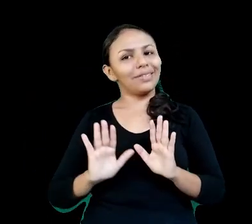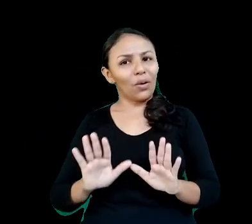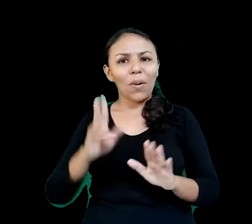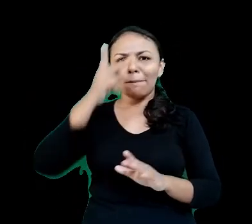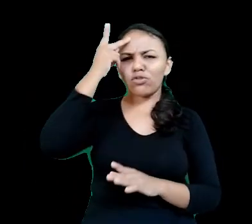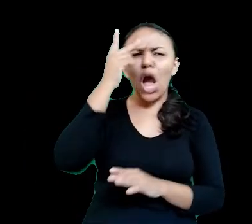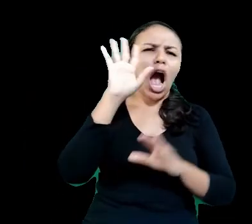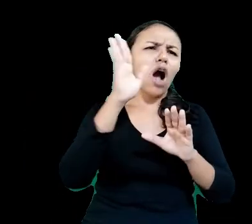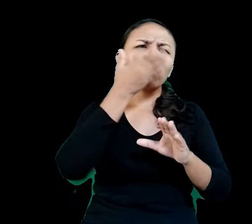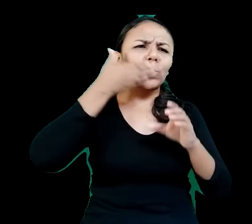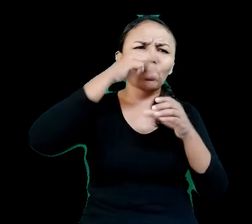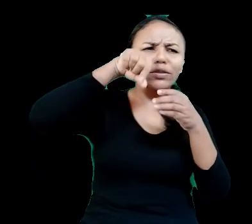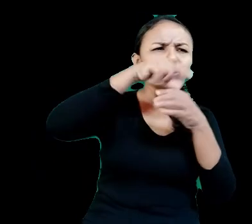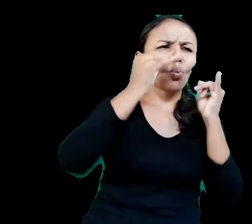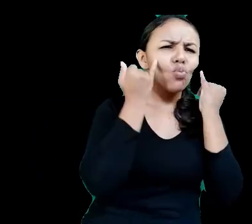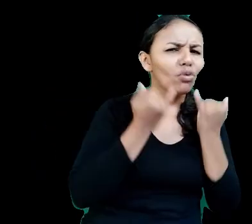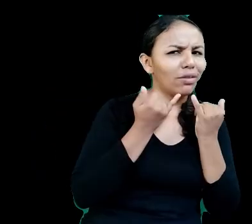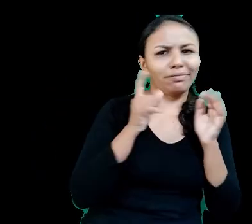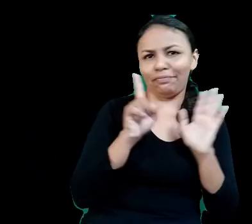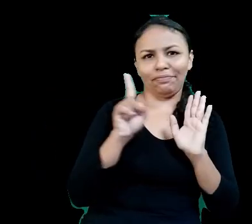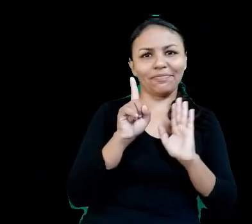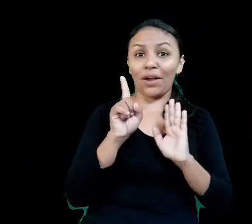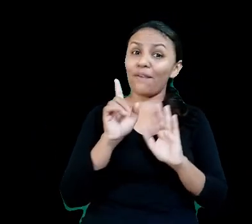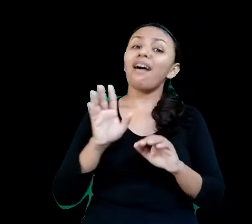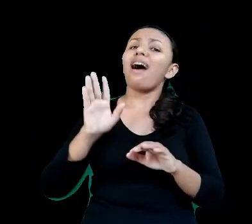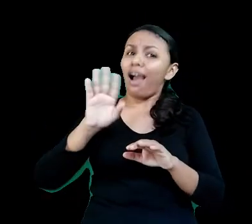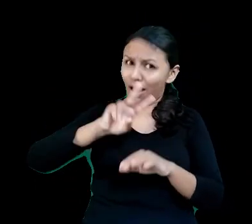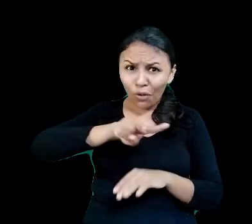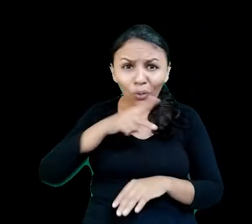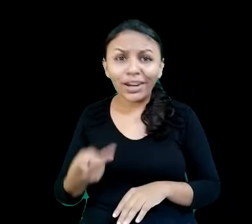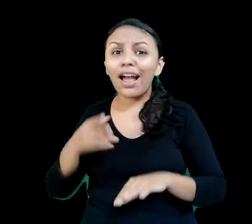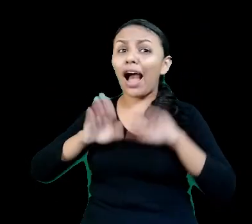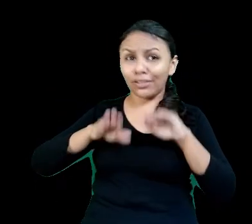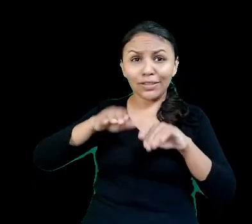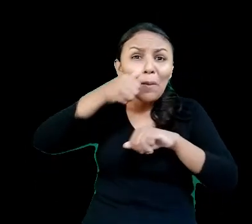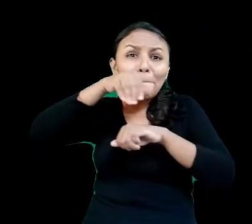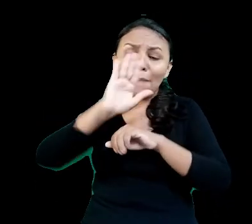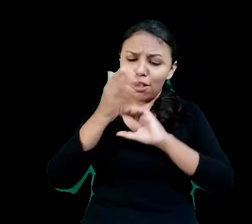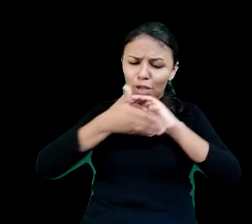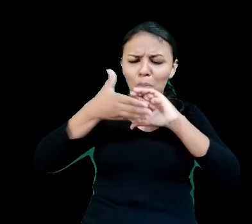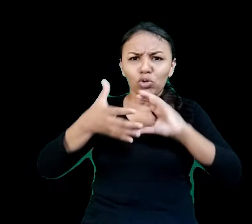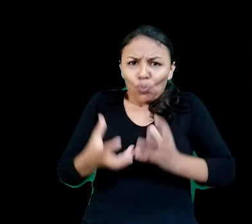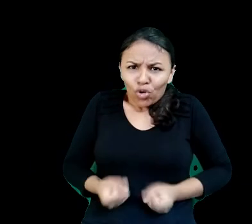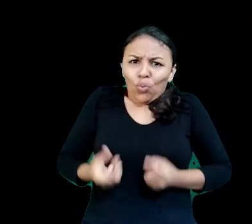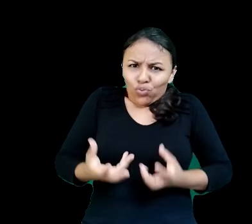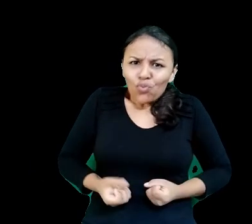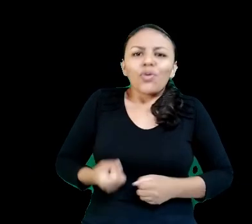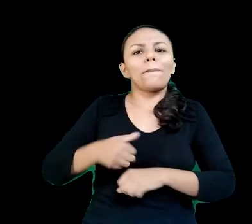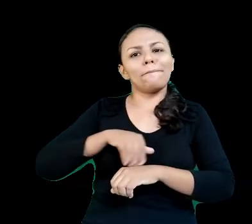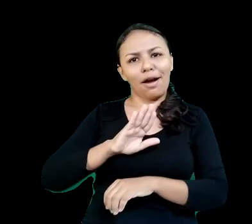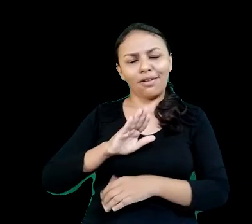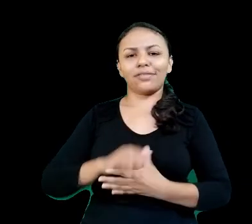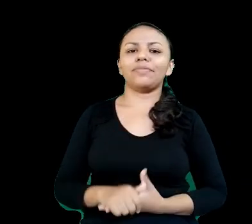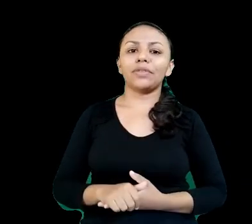você a reduzir peso, pelo contrário, pode estimular ainda mais a absorção de carboidratos. Então, a presença